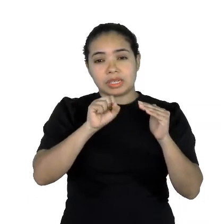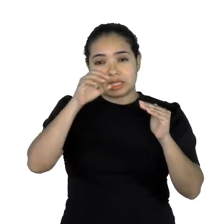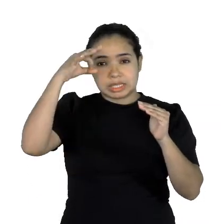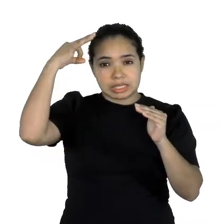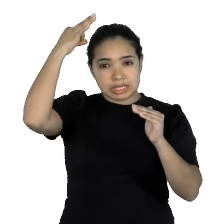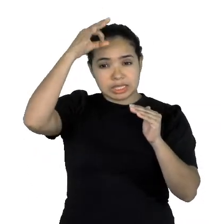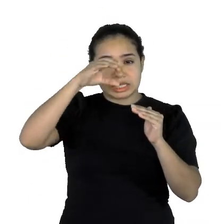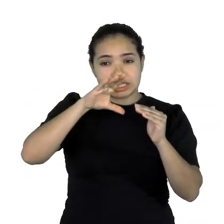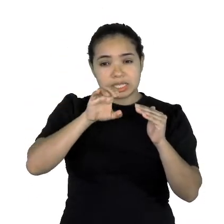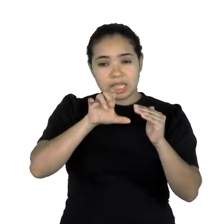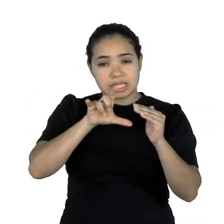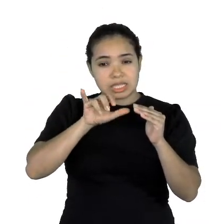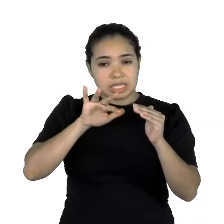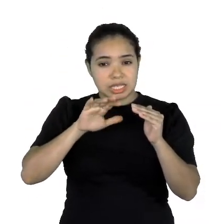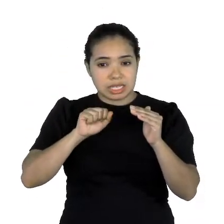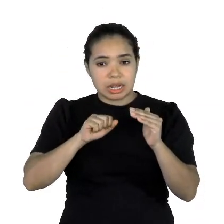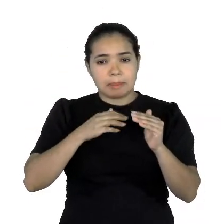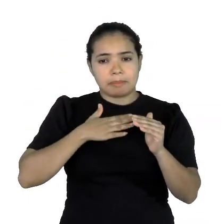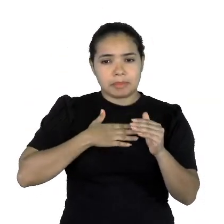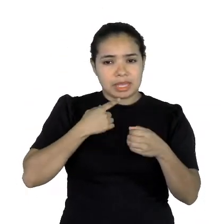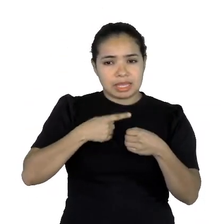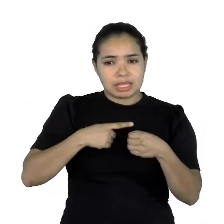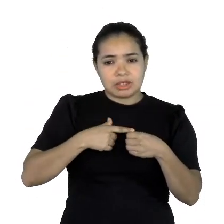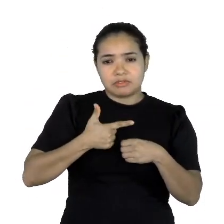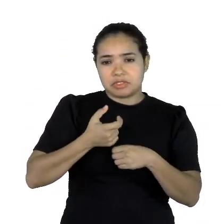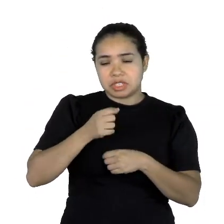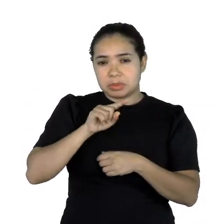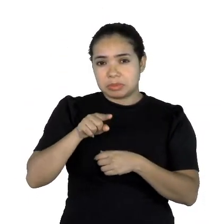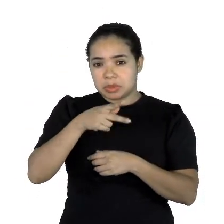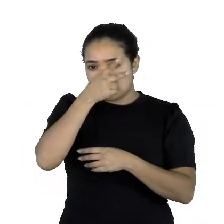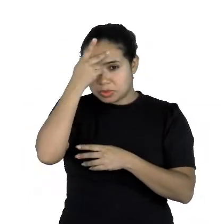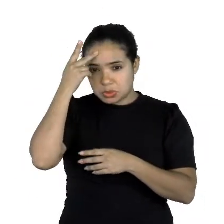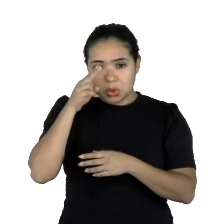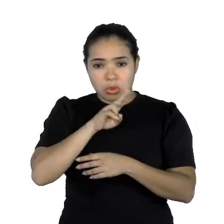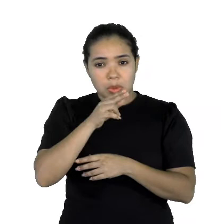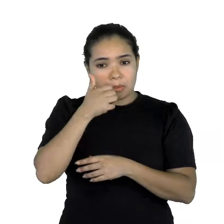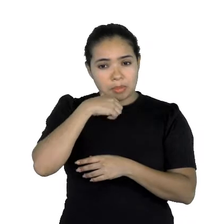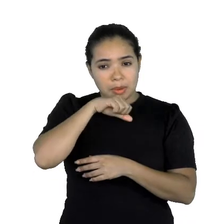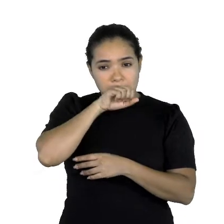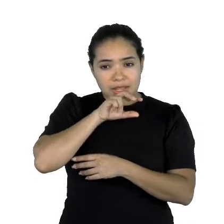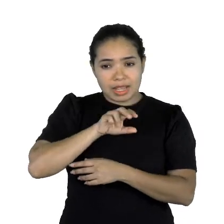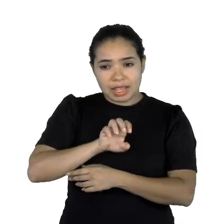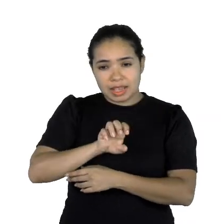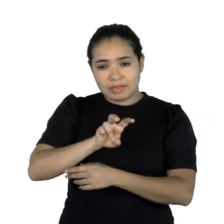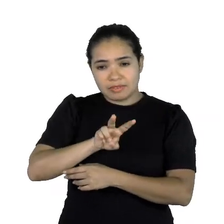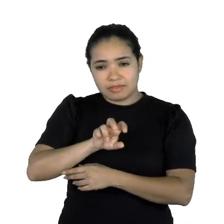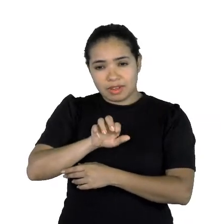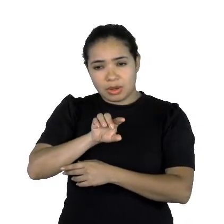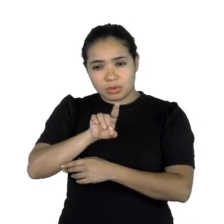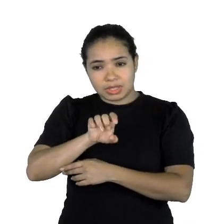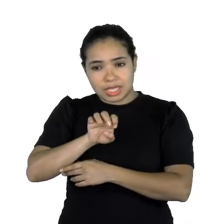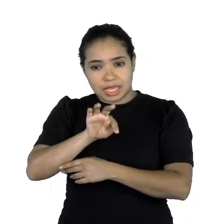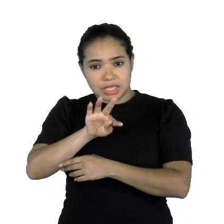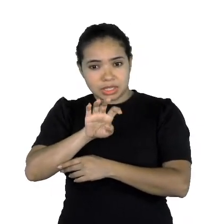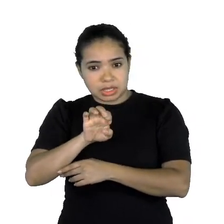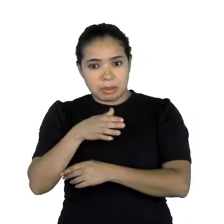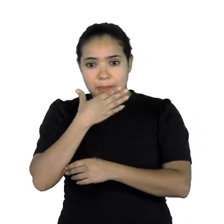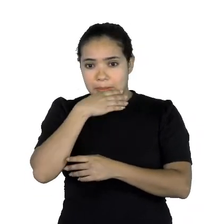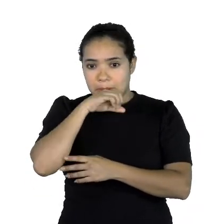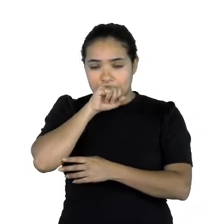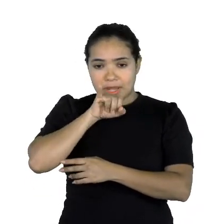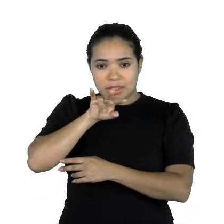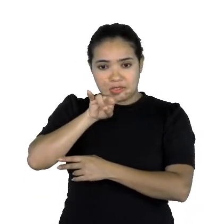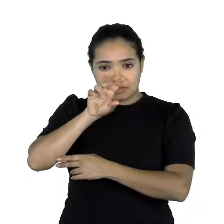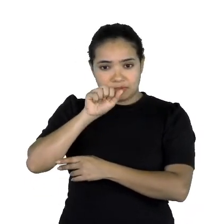umas 20.000 pessoas. O nome da minha mãe é Valdete, do meu pai é Ivan. Eu tenho 300